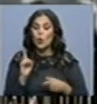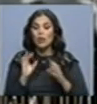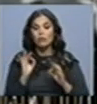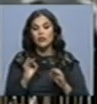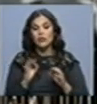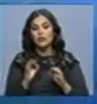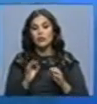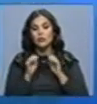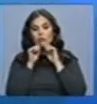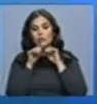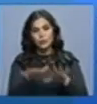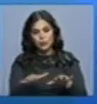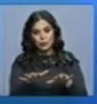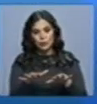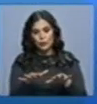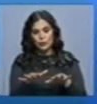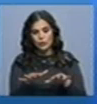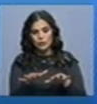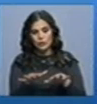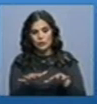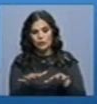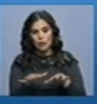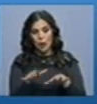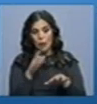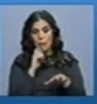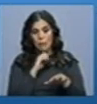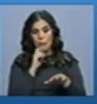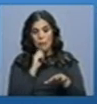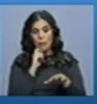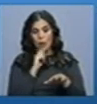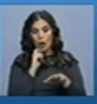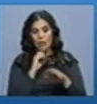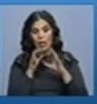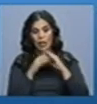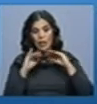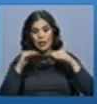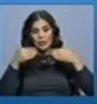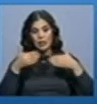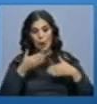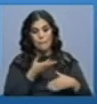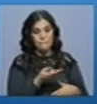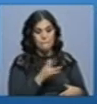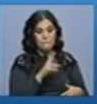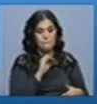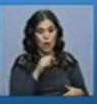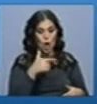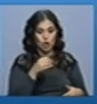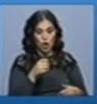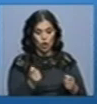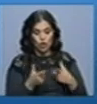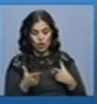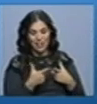jatos bipolares que podem partir precisamente das protoestrelas. Nem sempre é